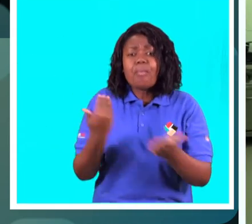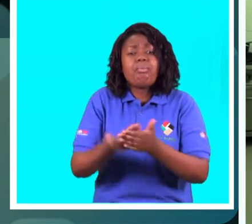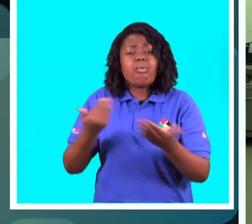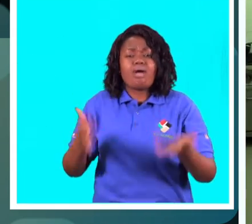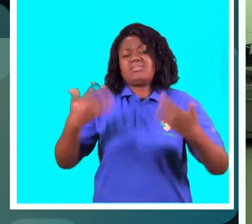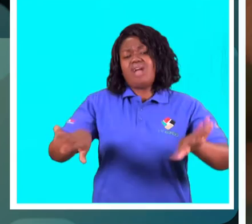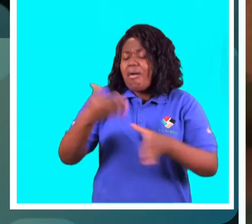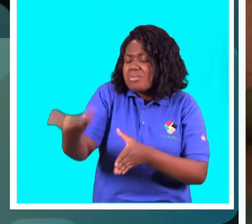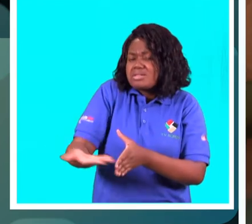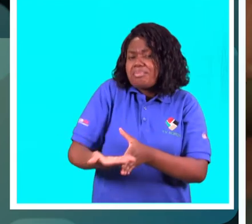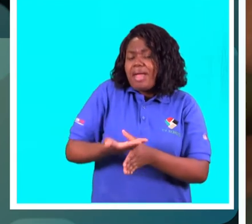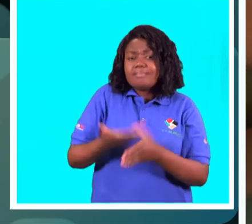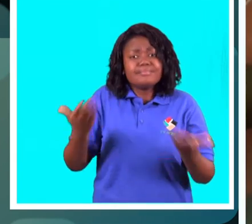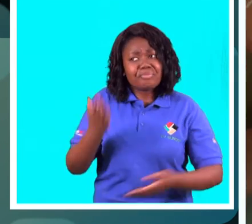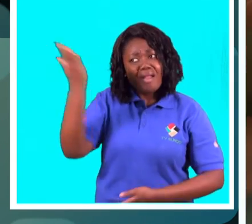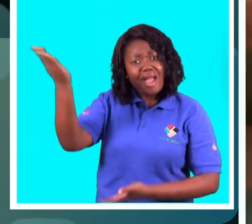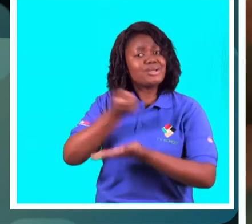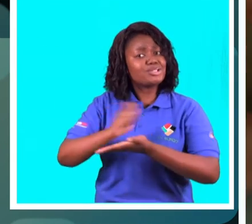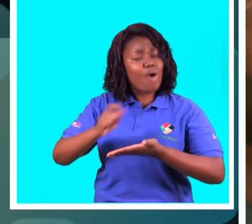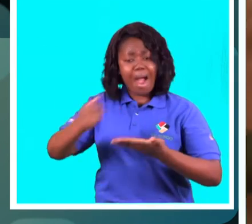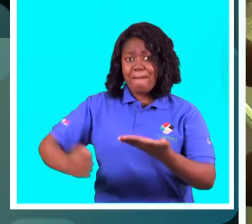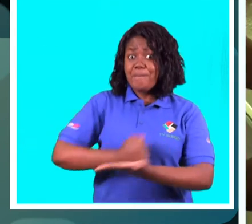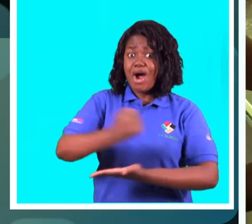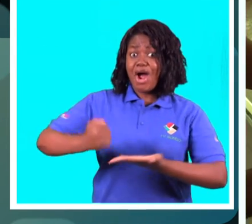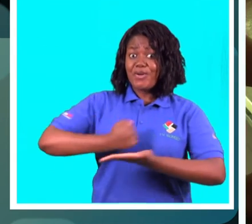especiais, até porque já teve uma experiência.